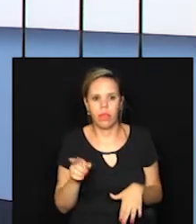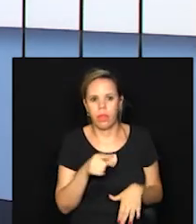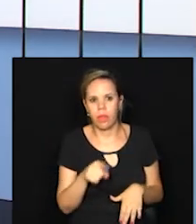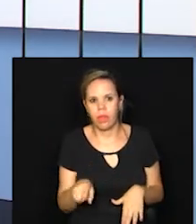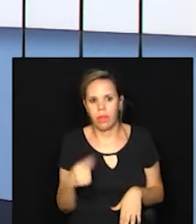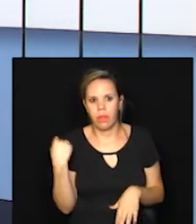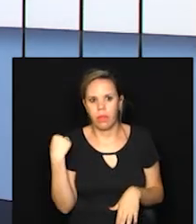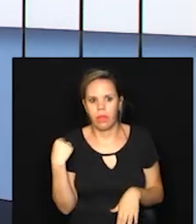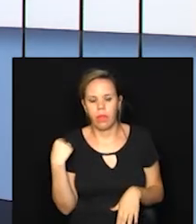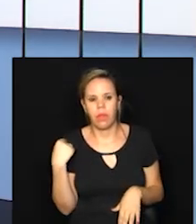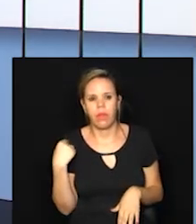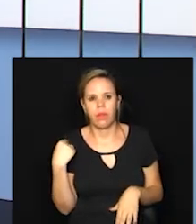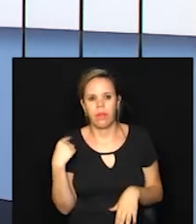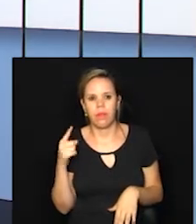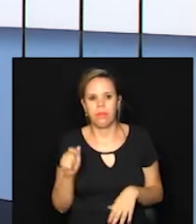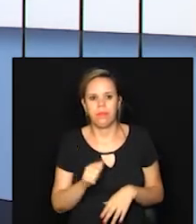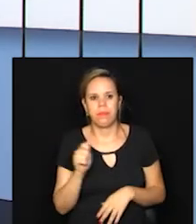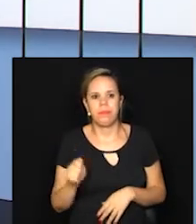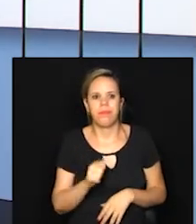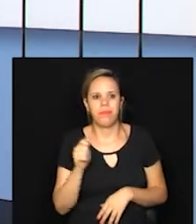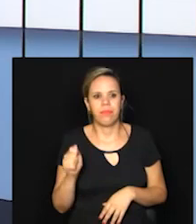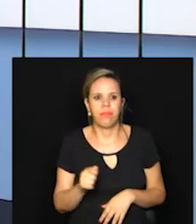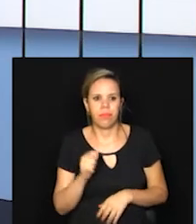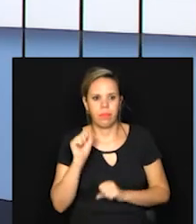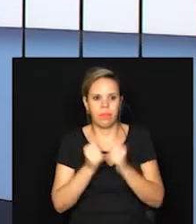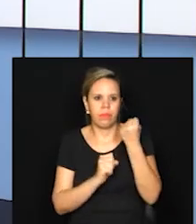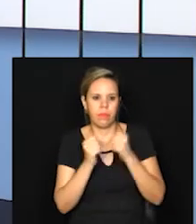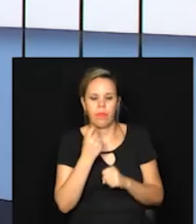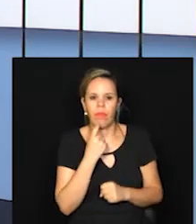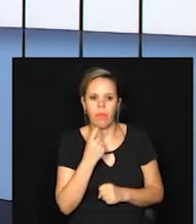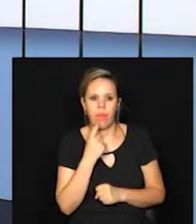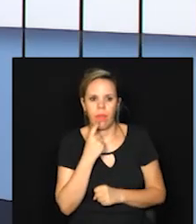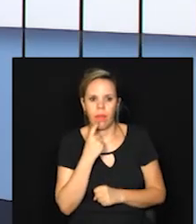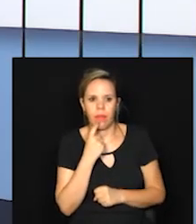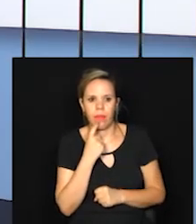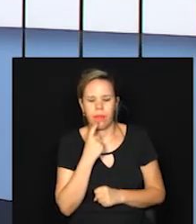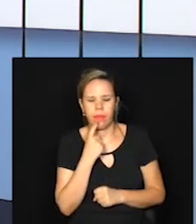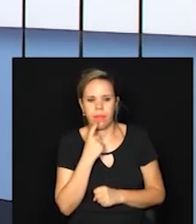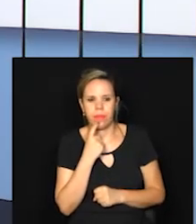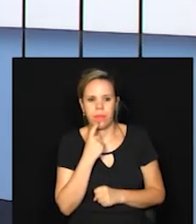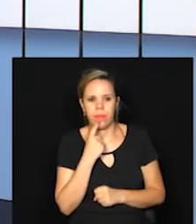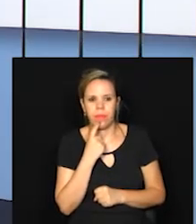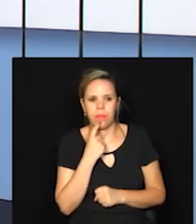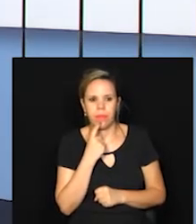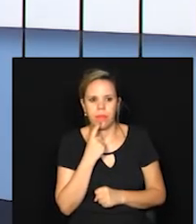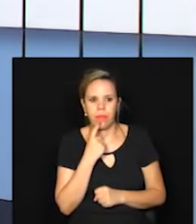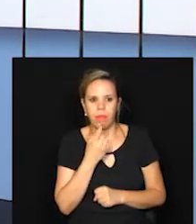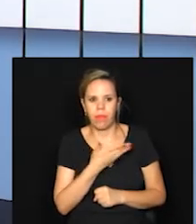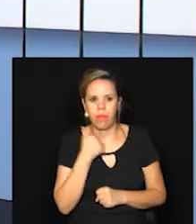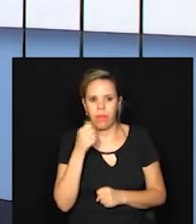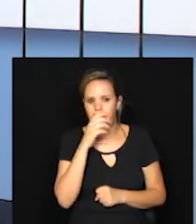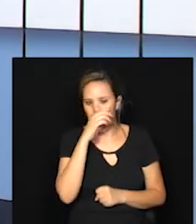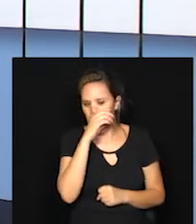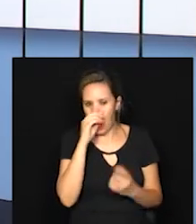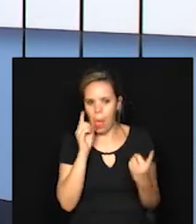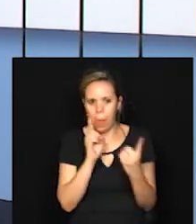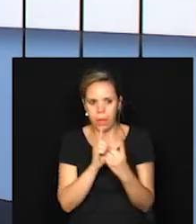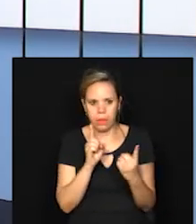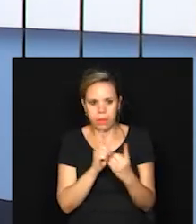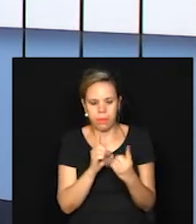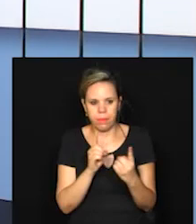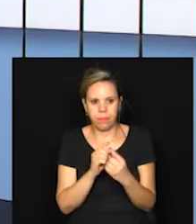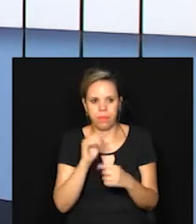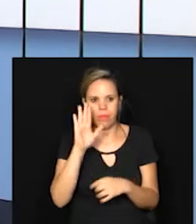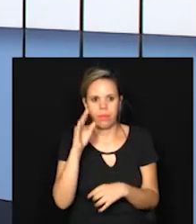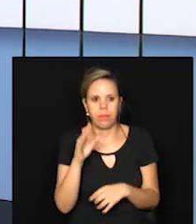feriado. A Associação Comercial e Industrial de Campinas prevê aí essa melhoria no atendimento,